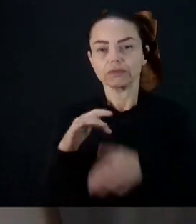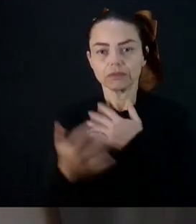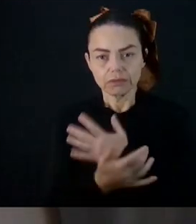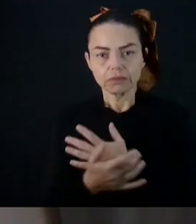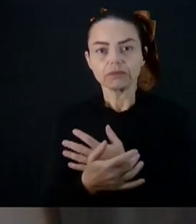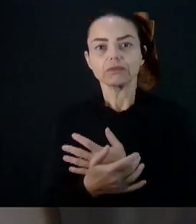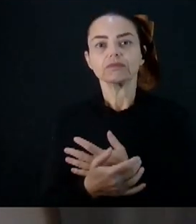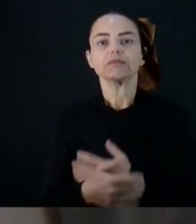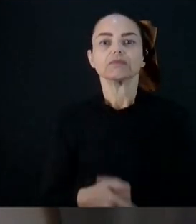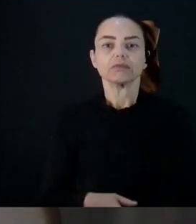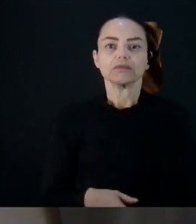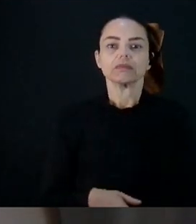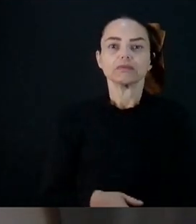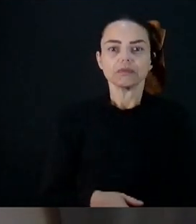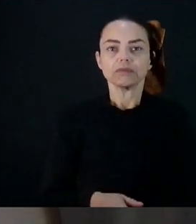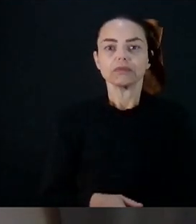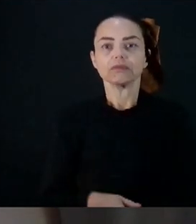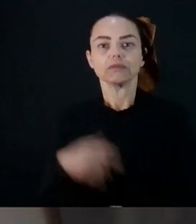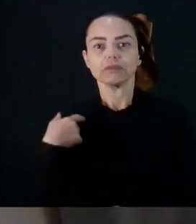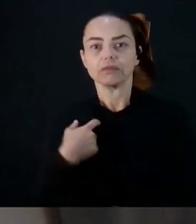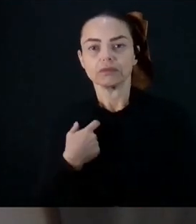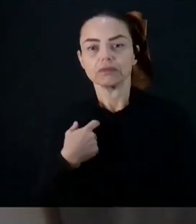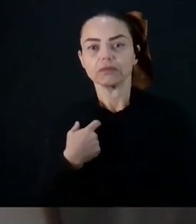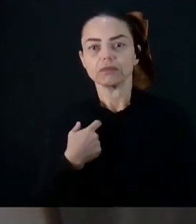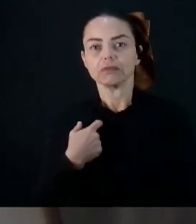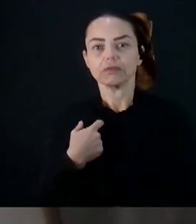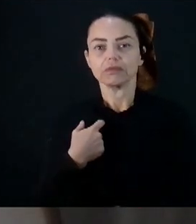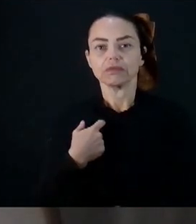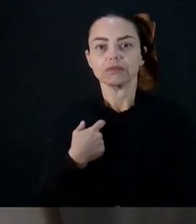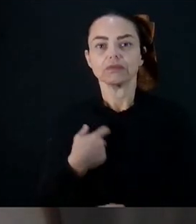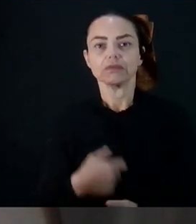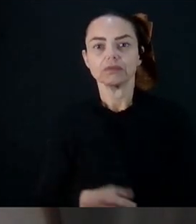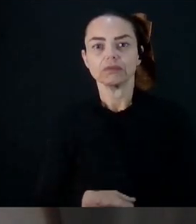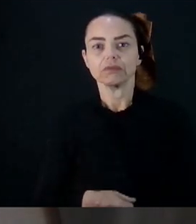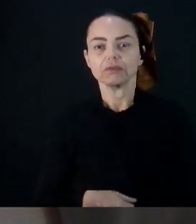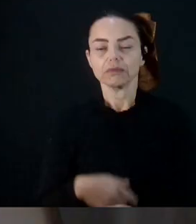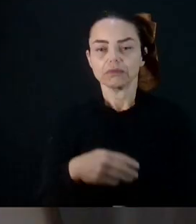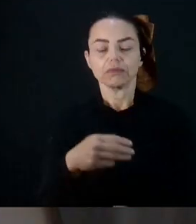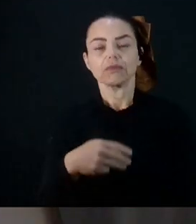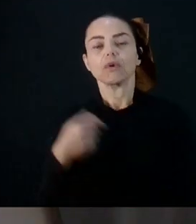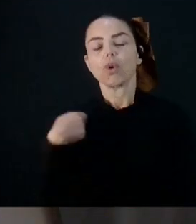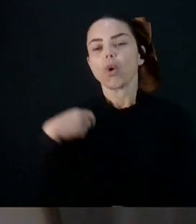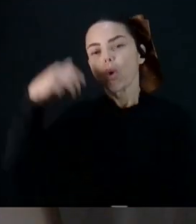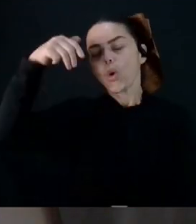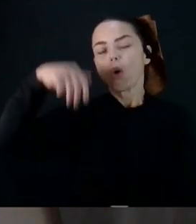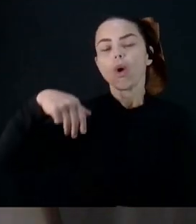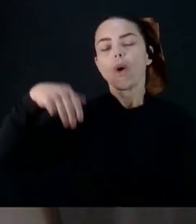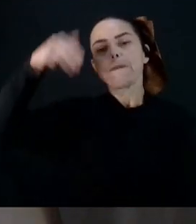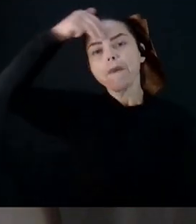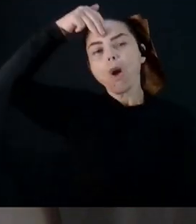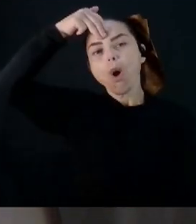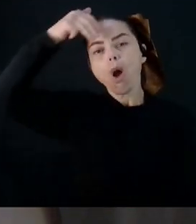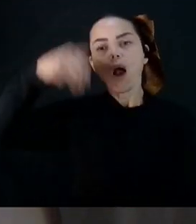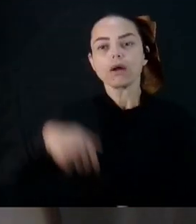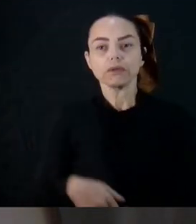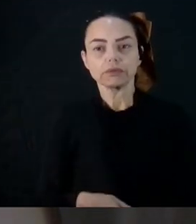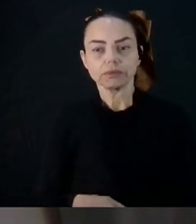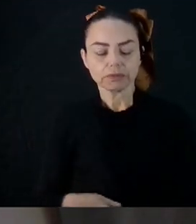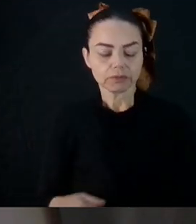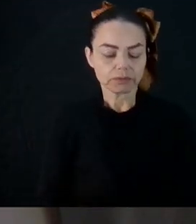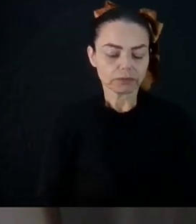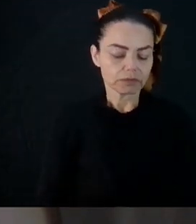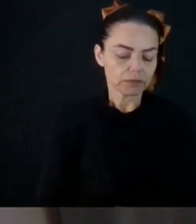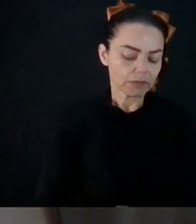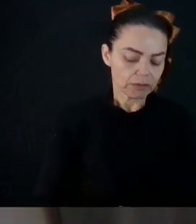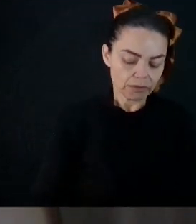funcionam, né? Ela falou, né? A minha sobrinha, né? Acho que viu uma influenciadora. Isso.